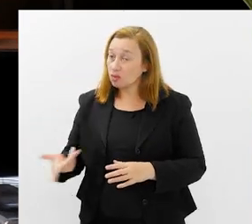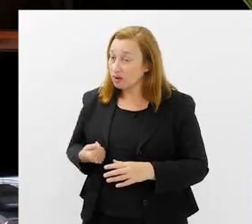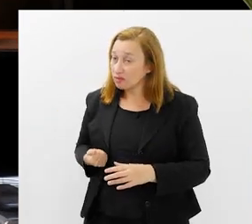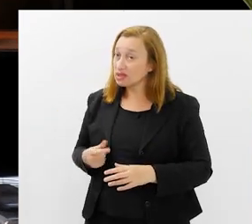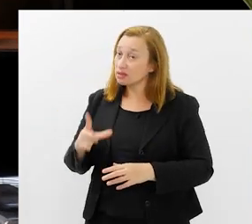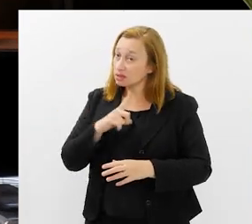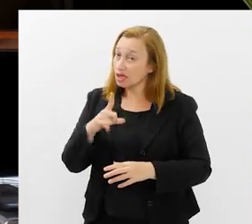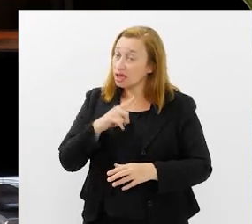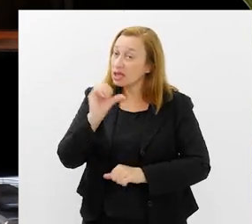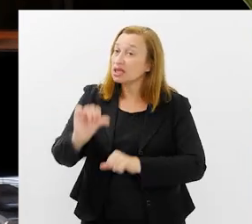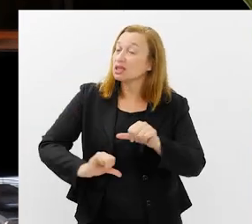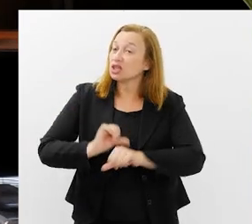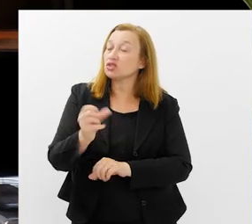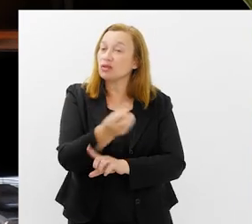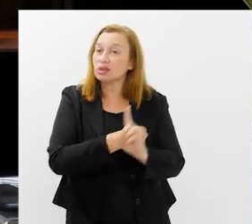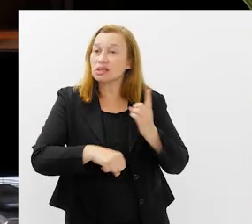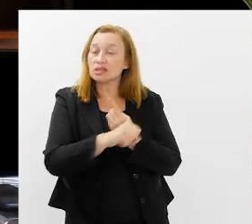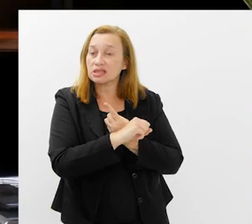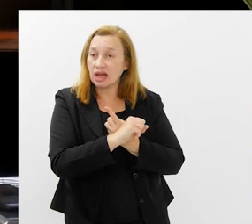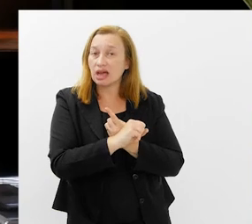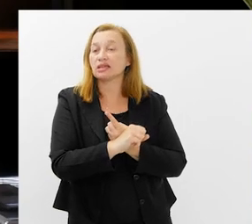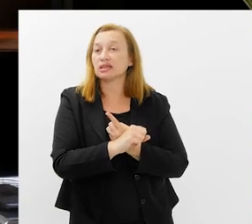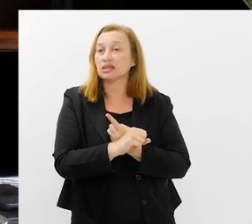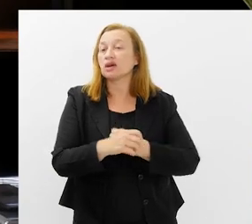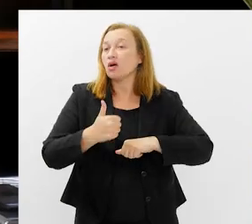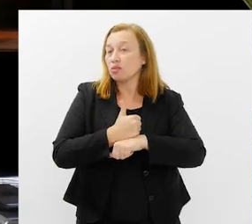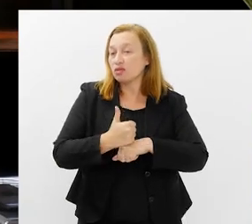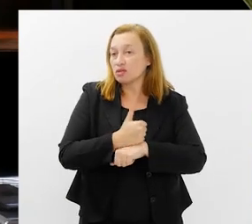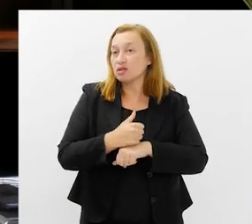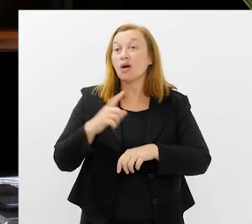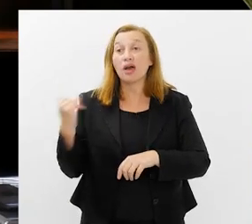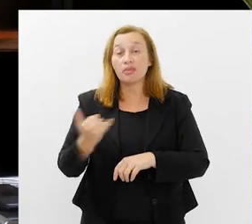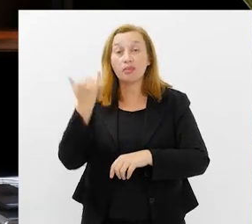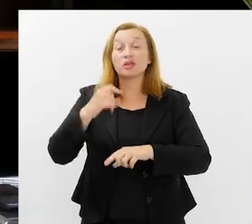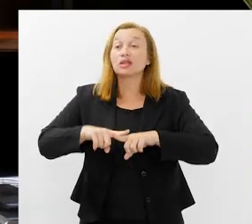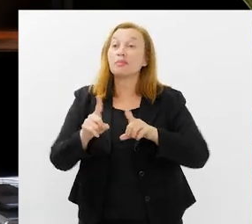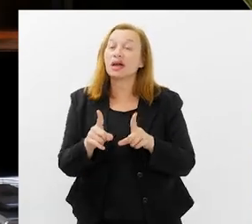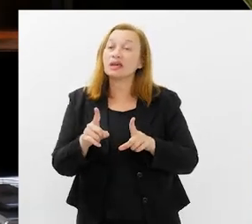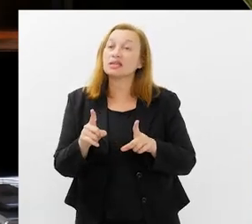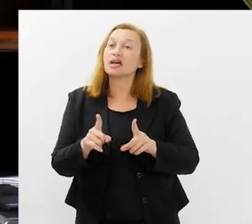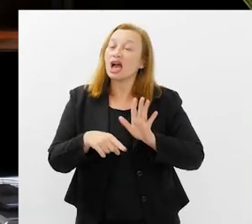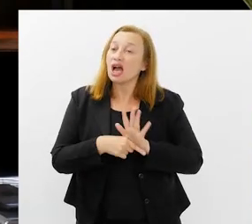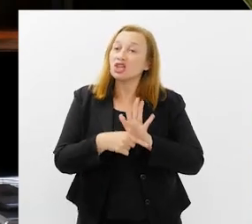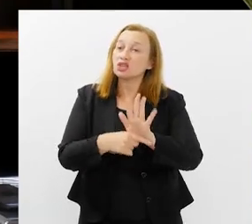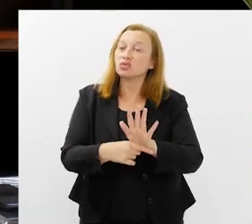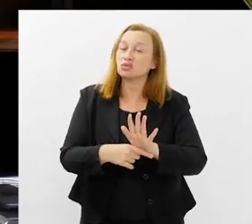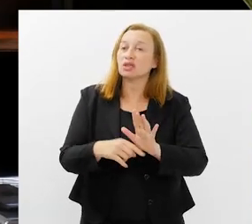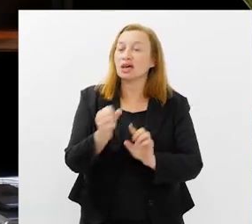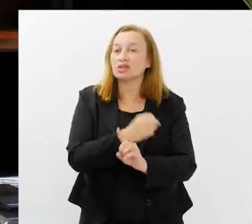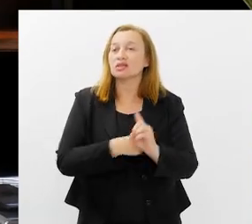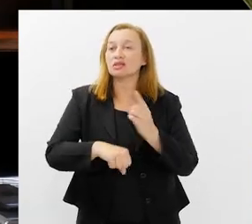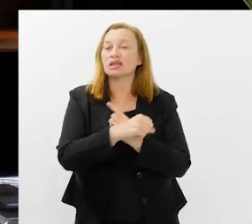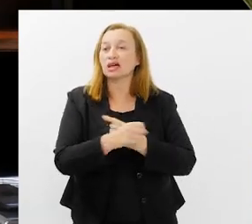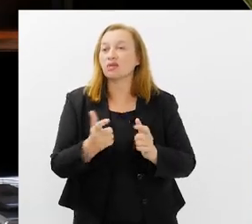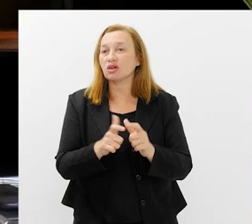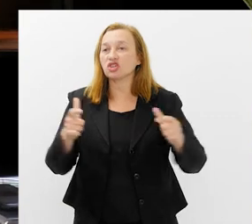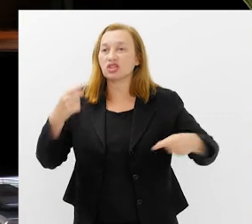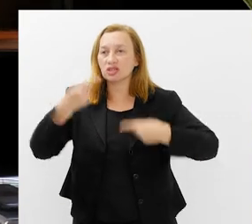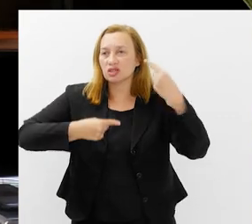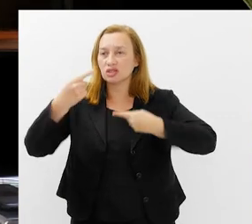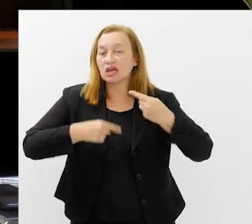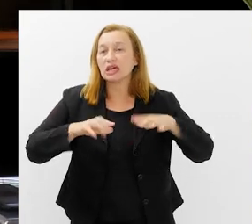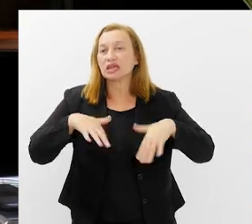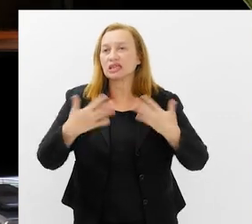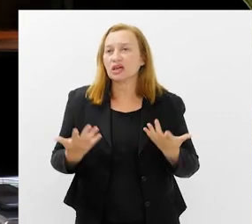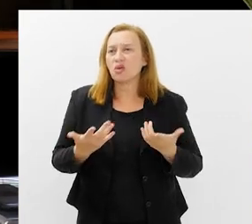sociedade, realmente. Verdade. E aí, do ponto de vista profissional, ele é importante, porque ele se qualifica como profissional, mas ele qualifica a sociedade através das grandes